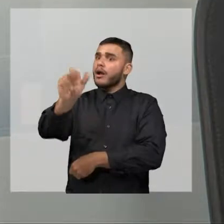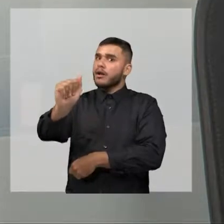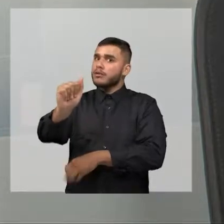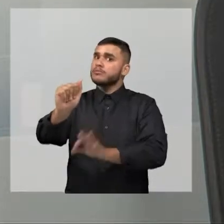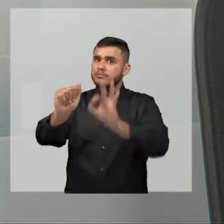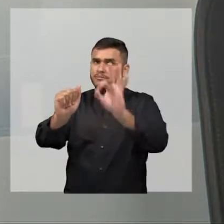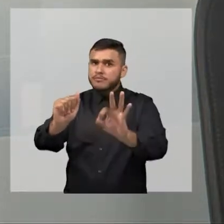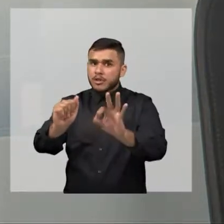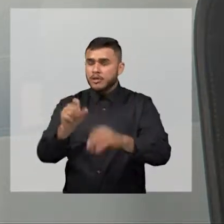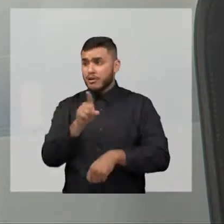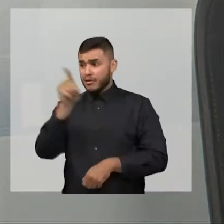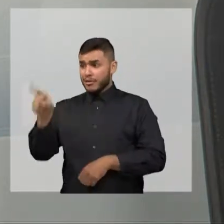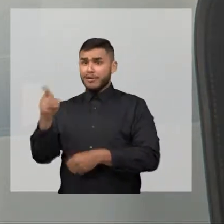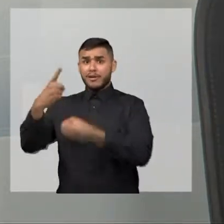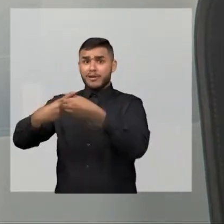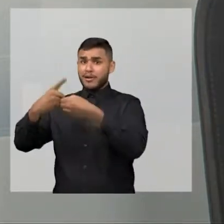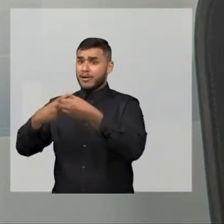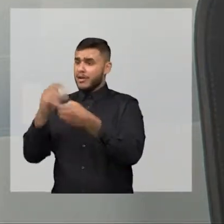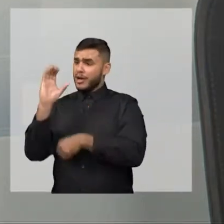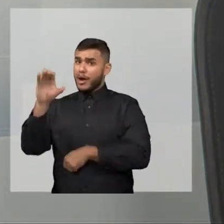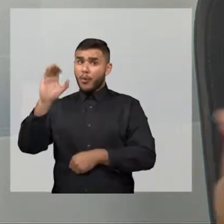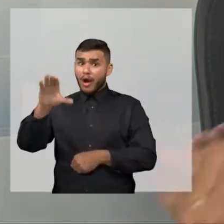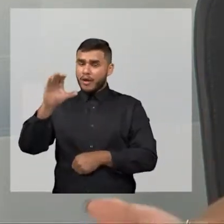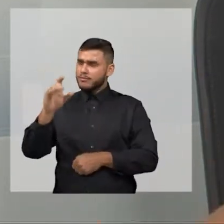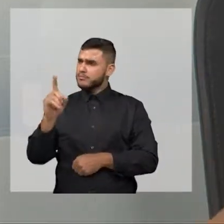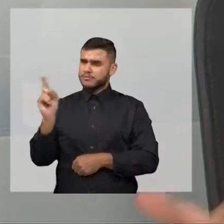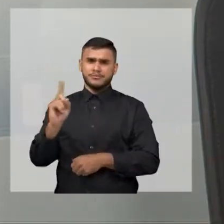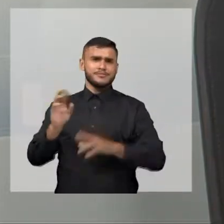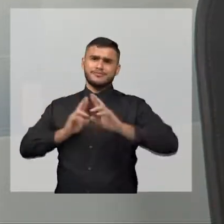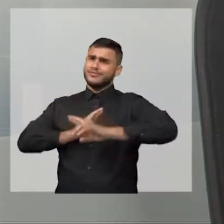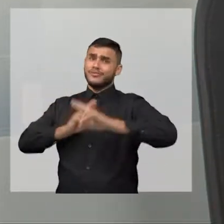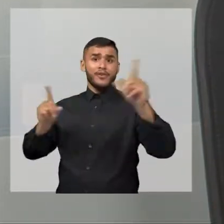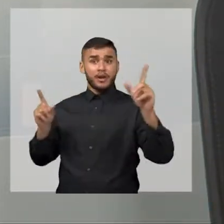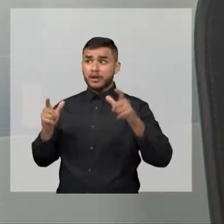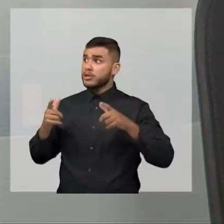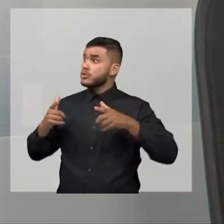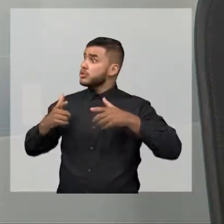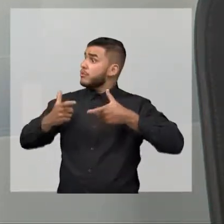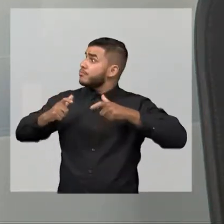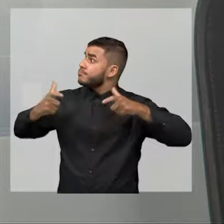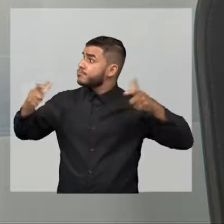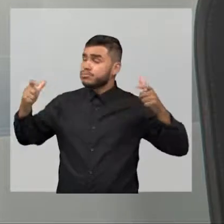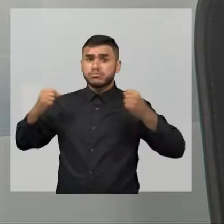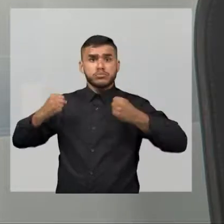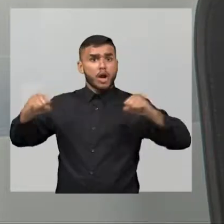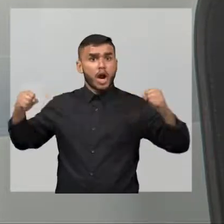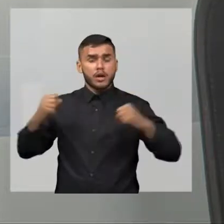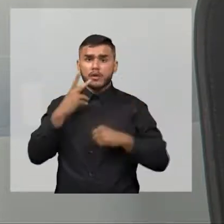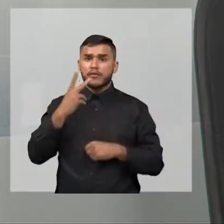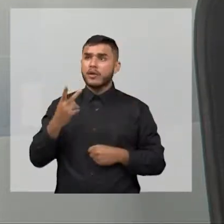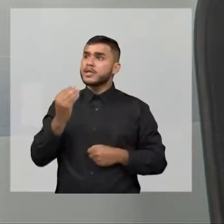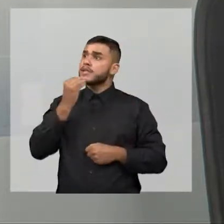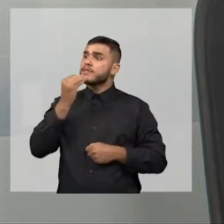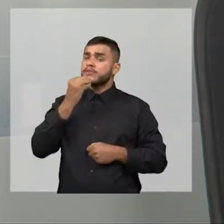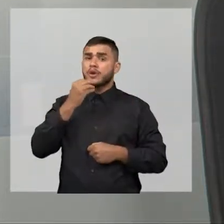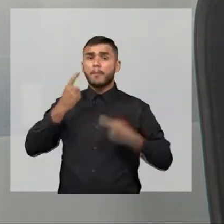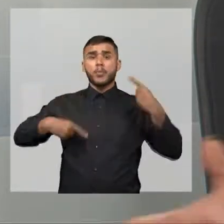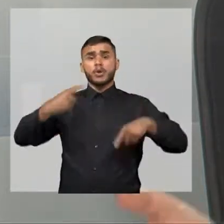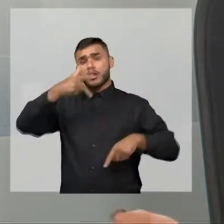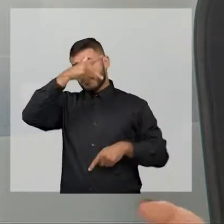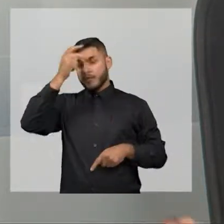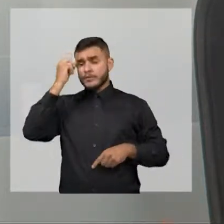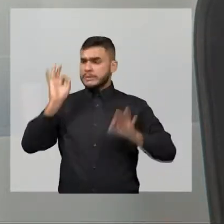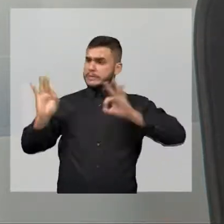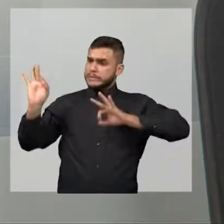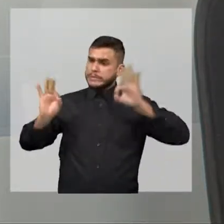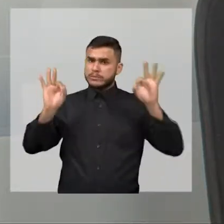da população e não era, se não fosse a má política, para estar na situação em que se encontra agora. É verdade, é verdade. E agora tem uma